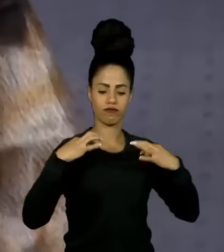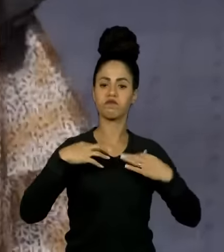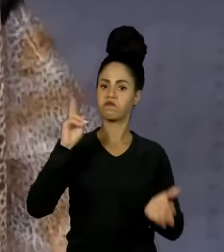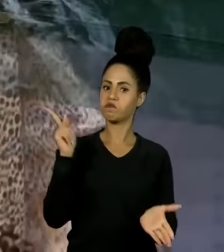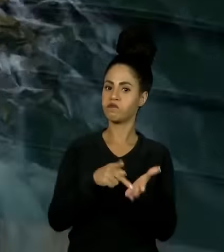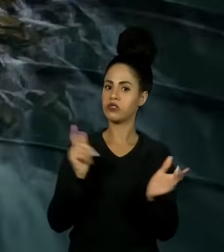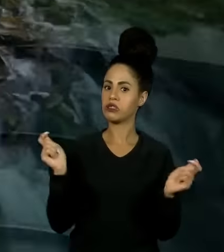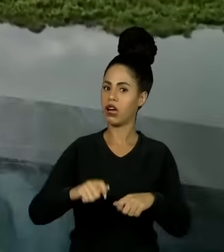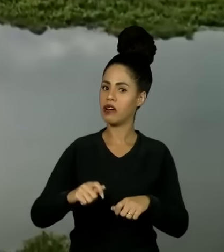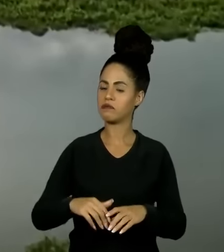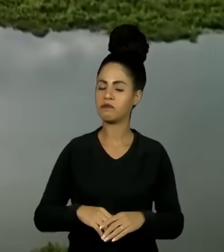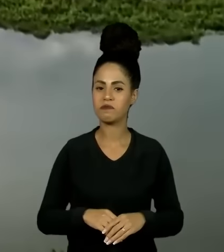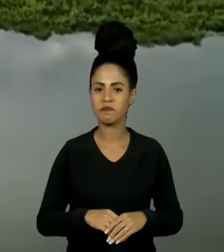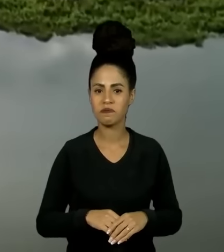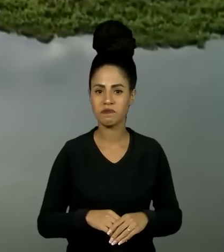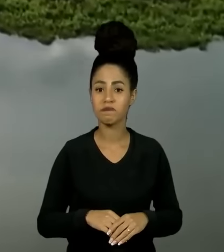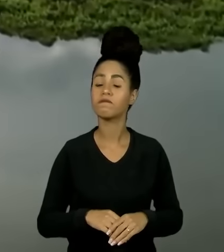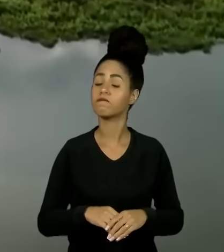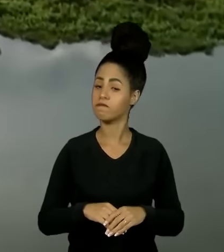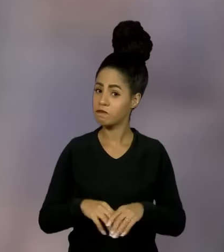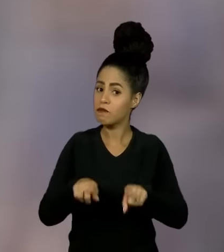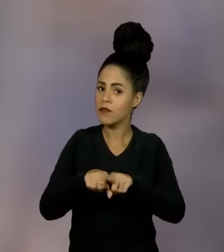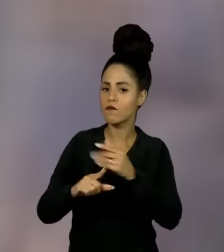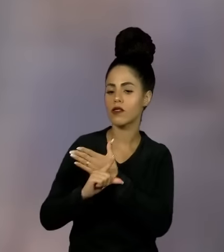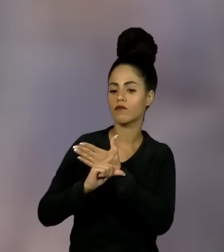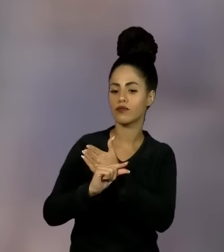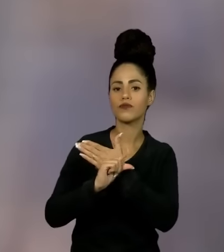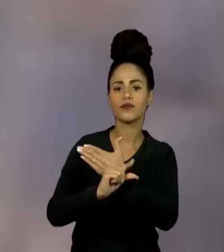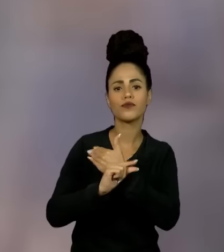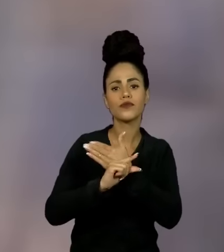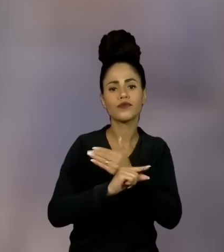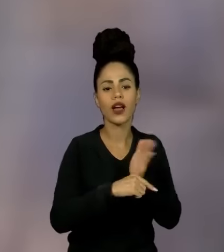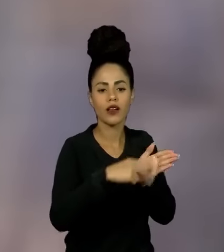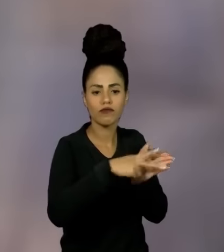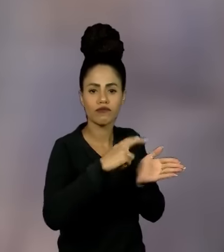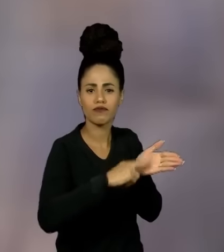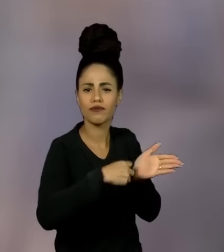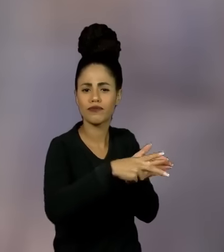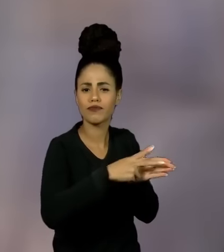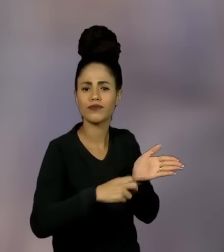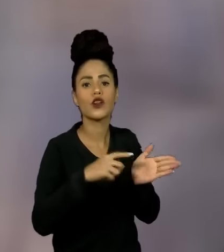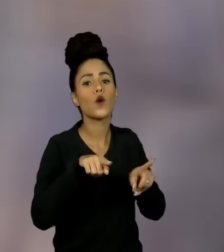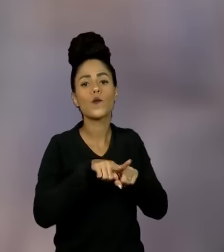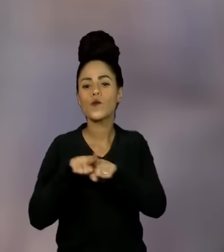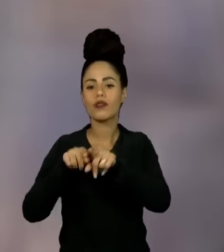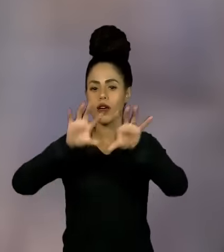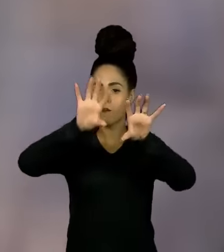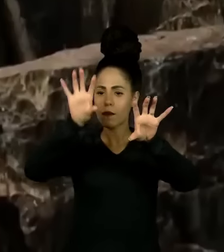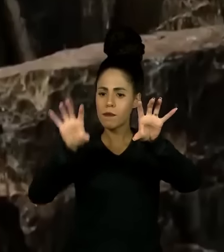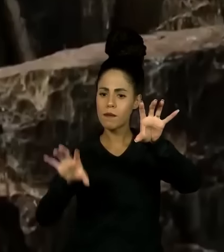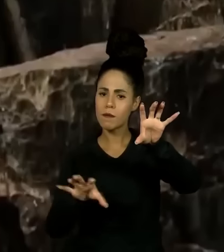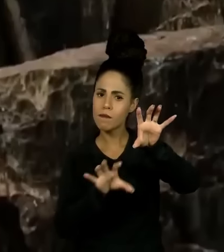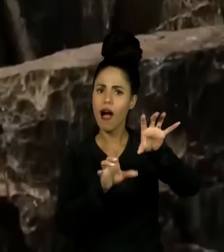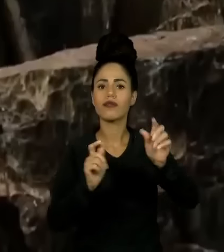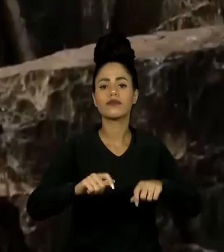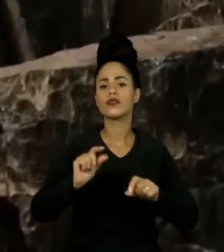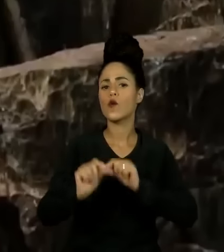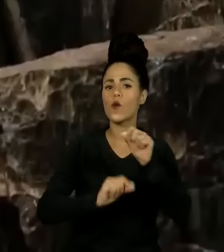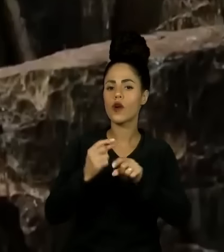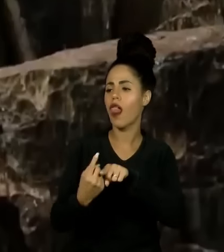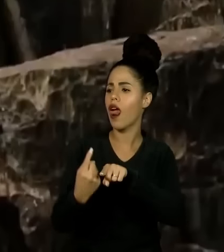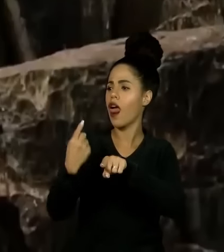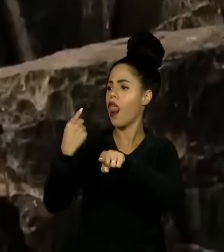originais. E no Pantanal, gravuras nas rochas mostram que o bioma moldado pelas águas nunca